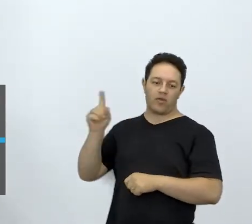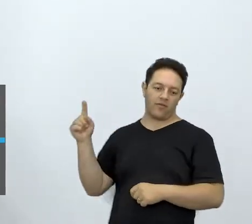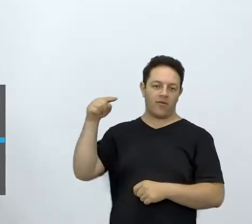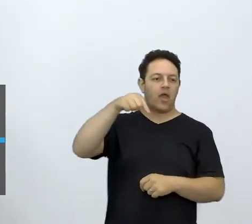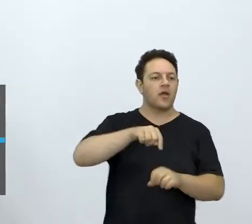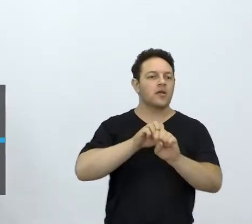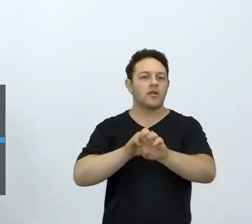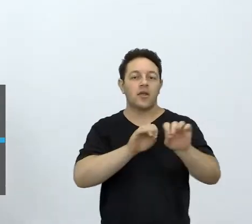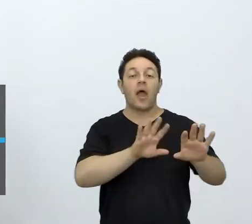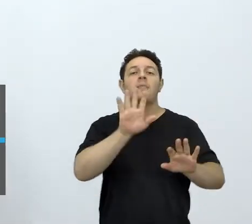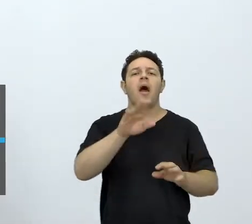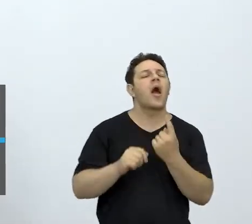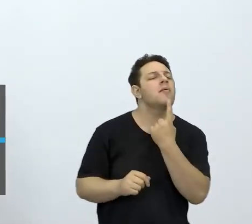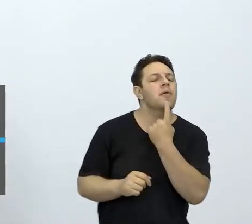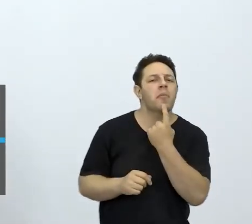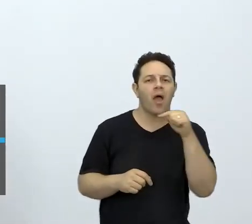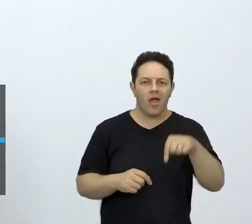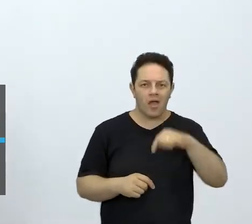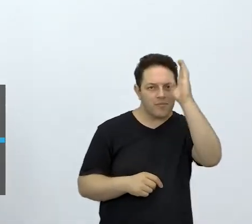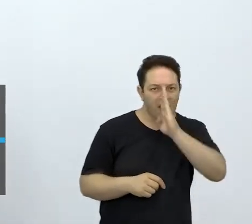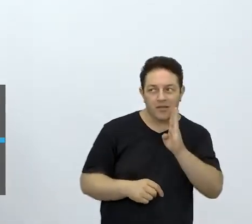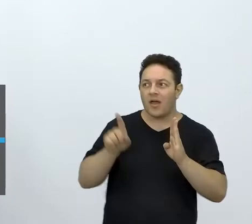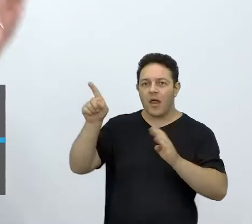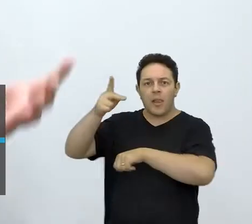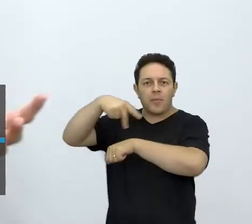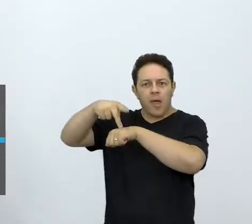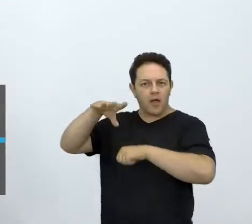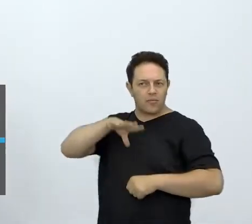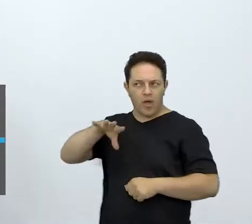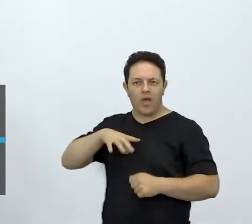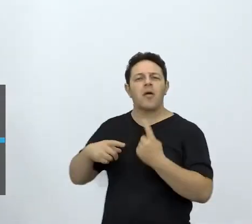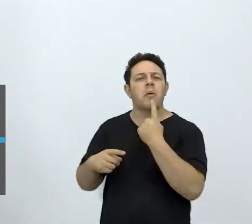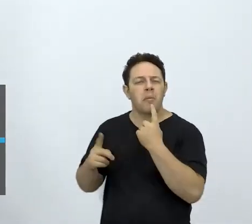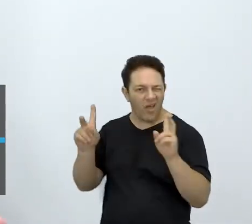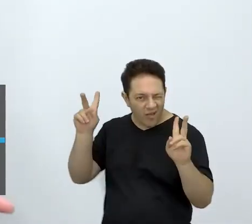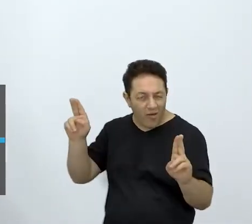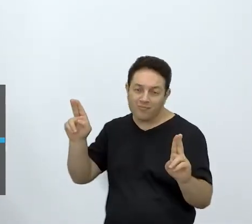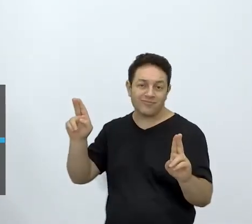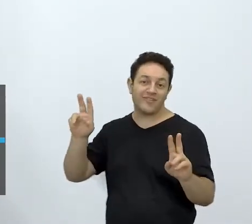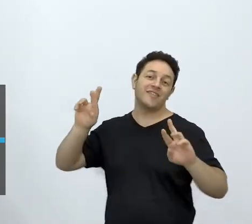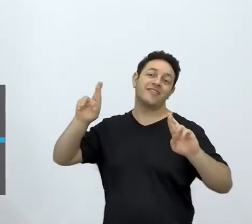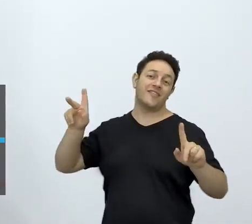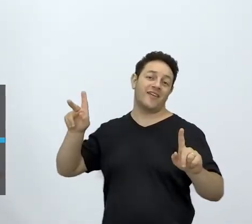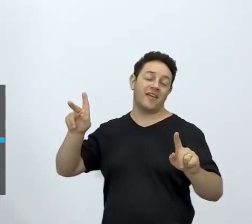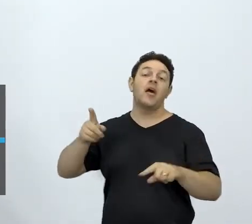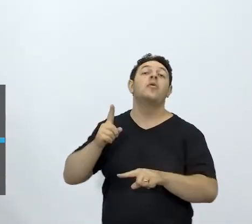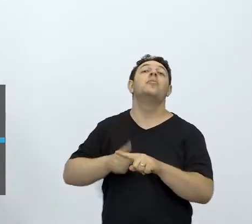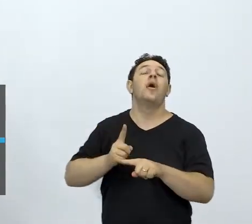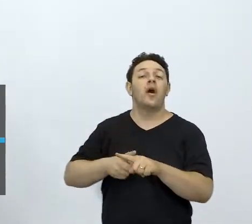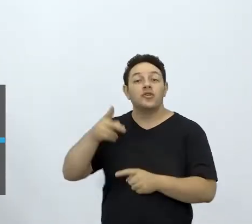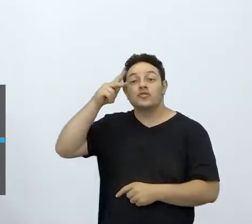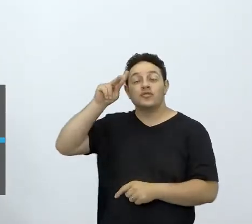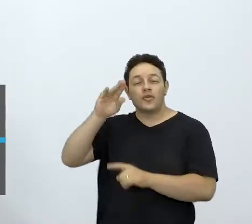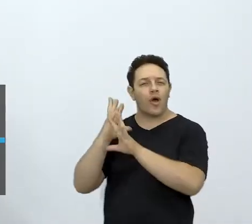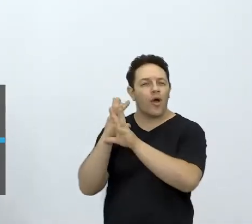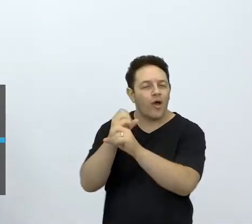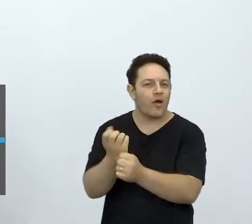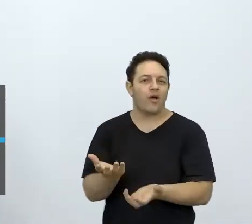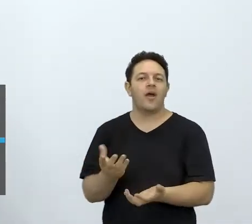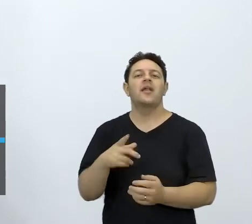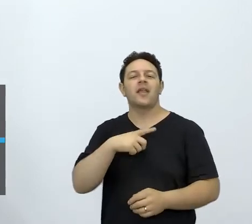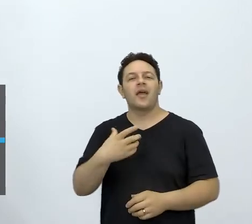de Portugal é diferente do português do Brasil. E por quê? Porque a história, as referências étnicas,